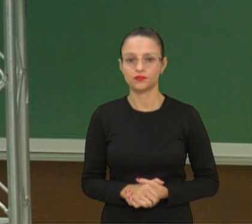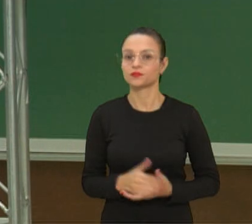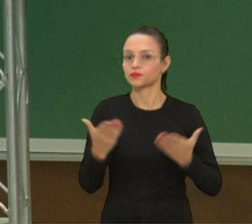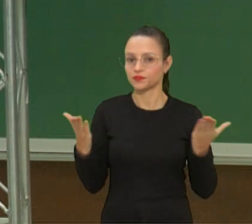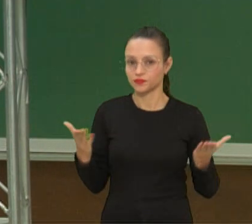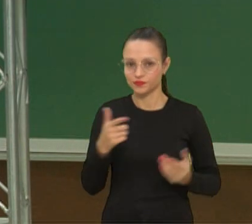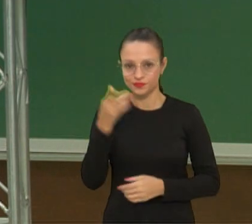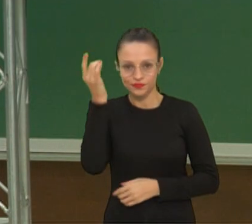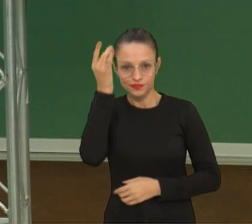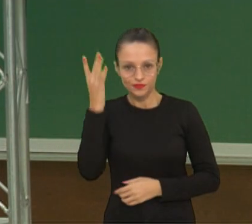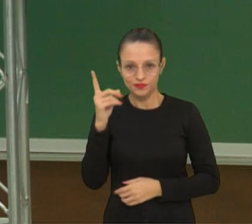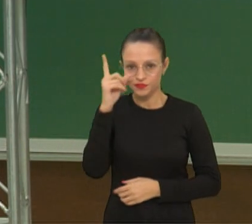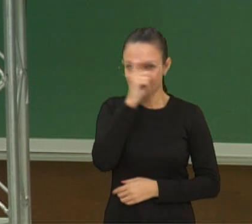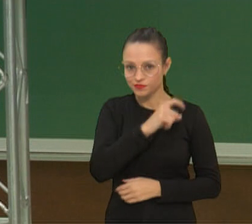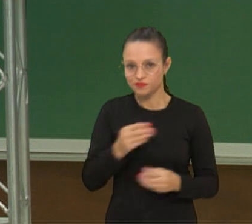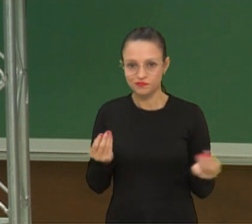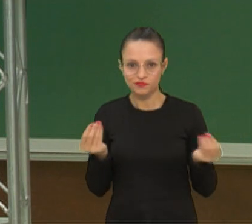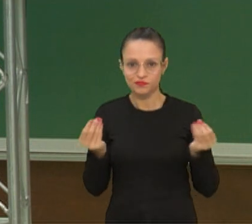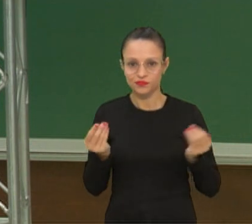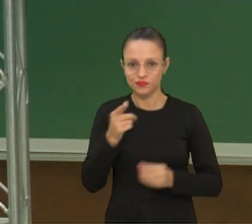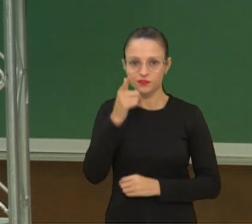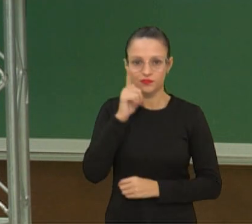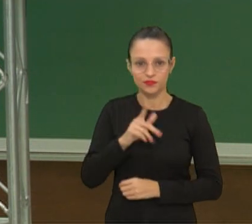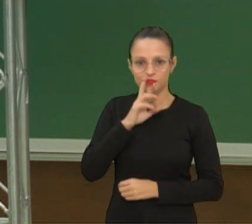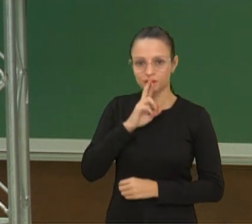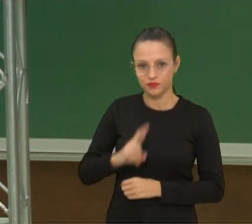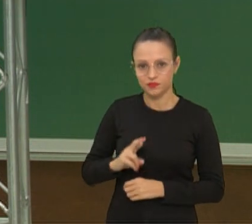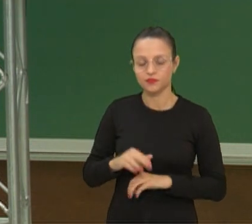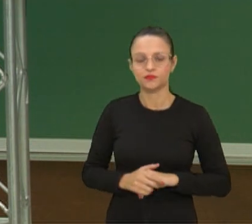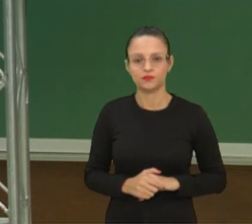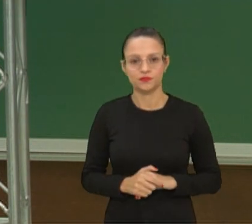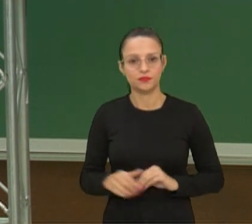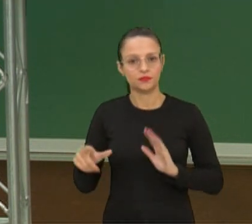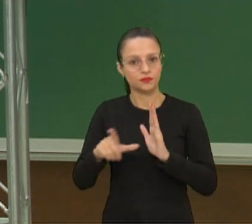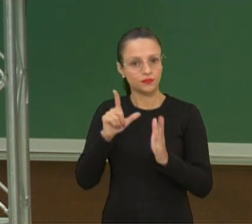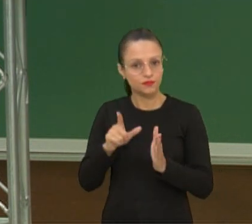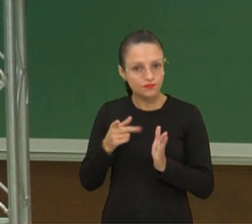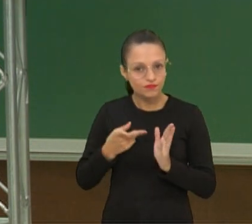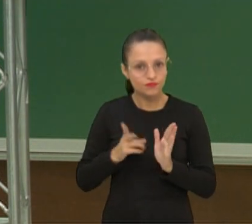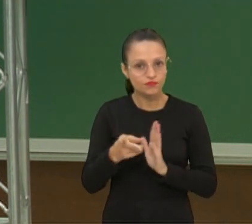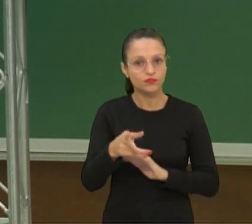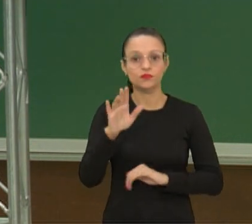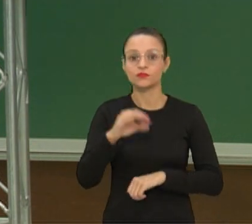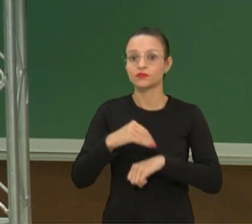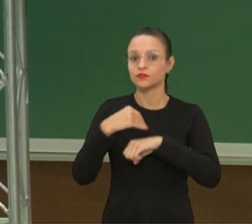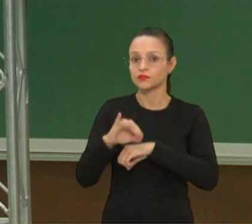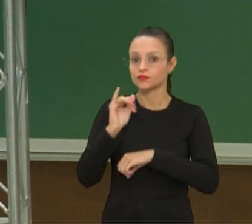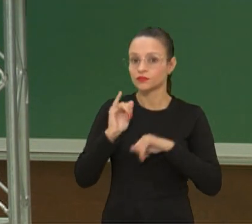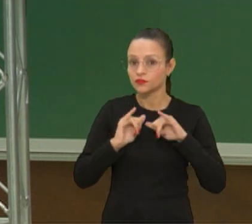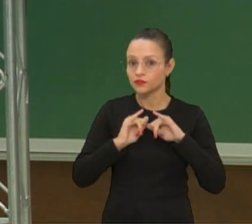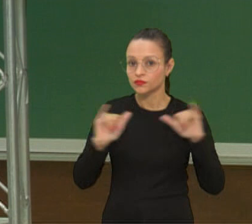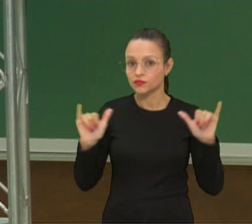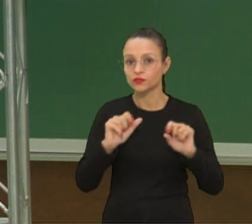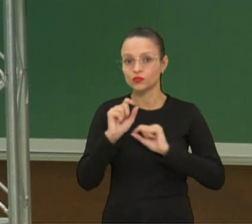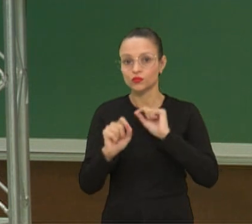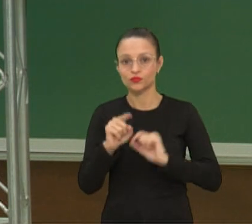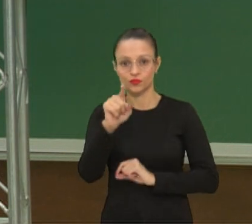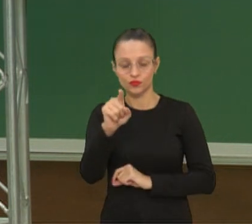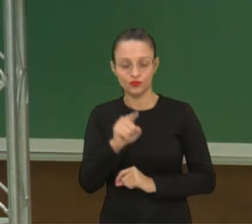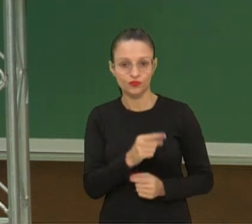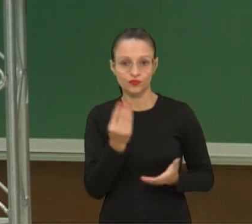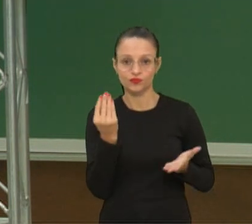E aí, pessoal, foi fácil? Foi difícil? Conseguiu resolver? Antes de nós continuarmos, eu quero te dar um recadinho. Veja só, para você marcar